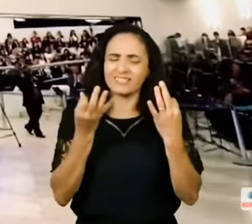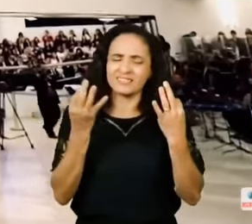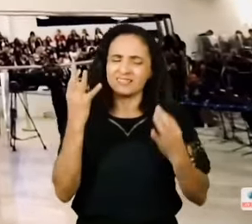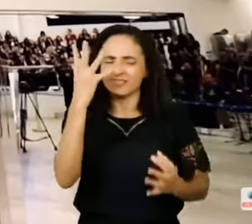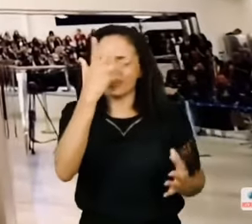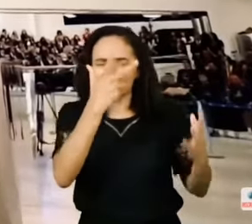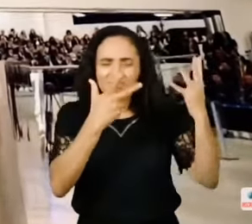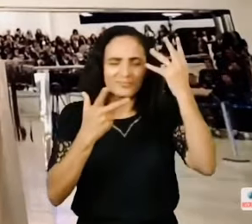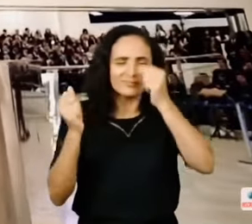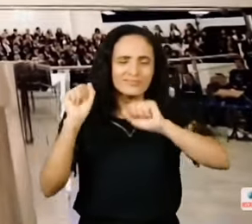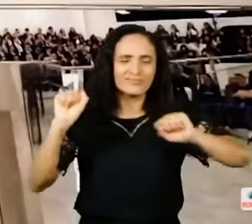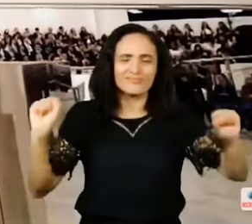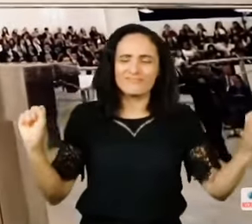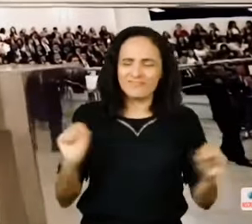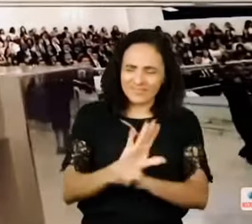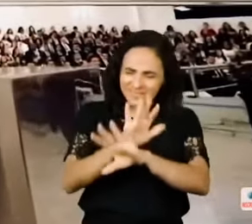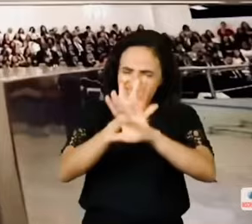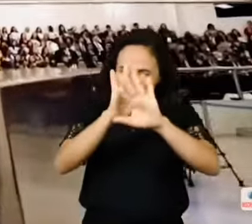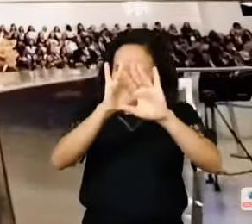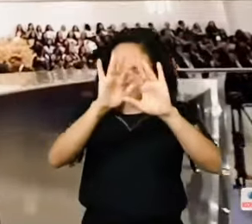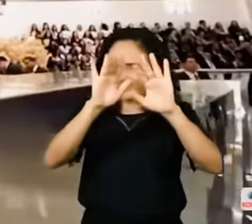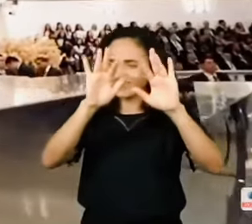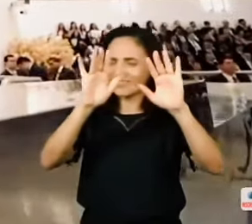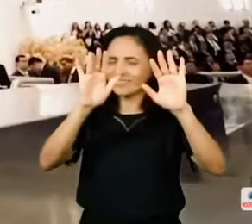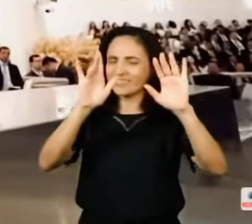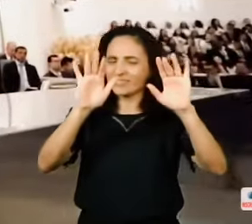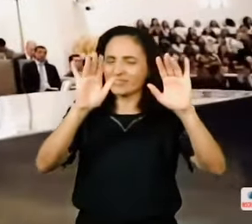que preparada está